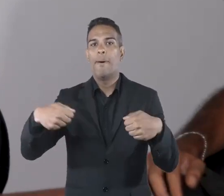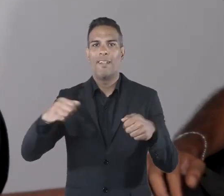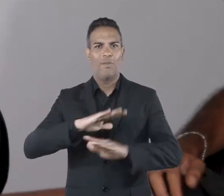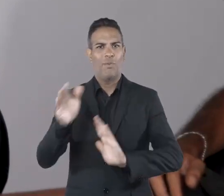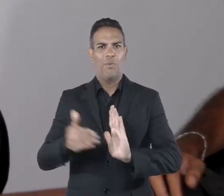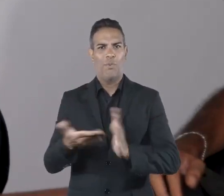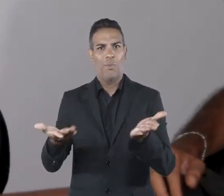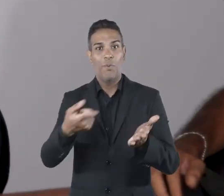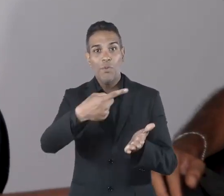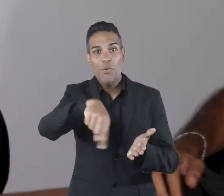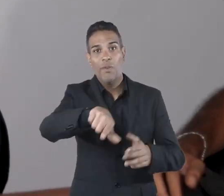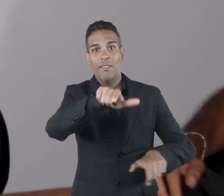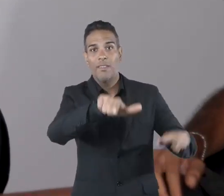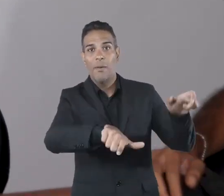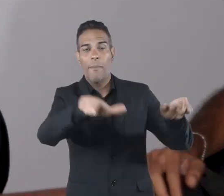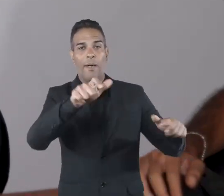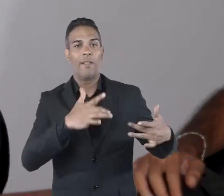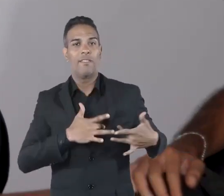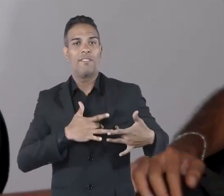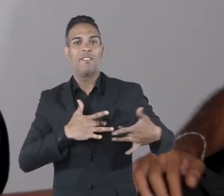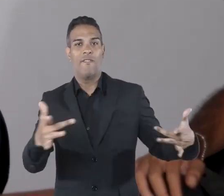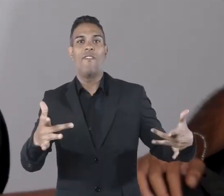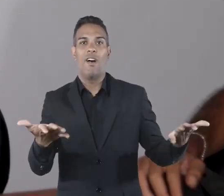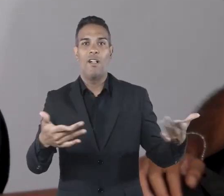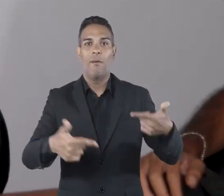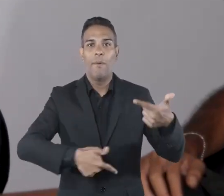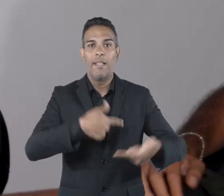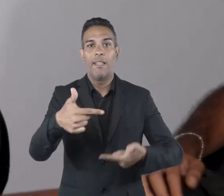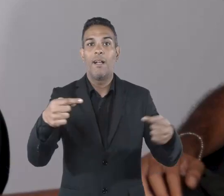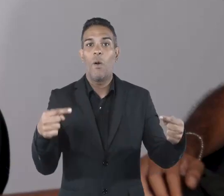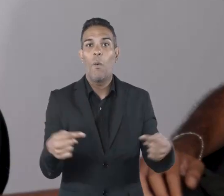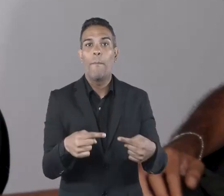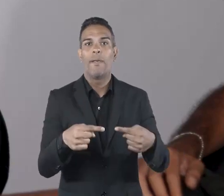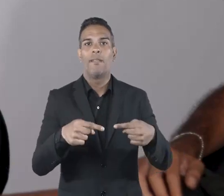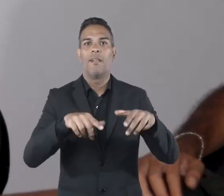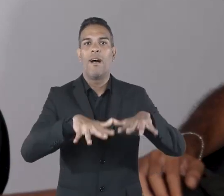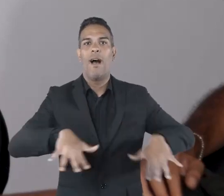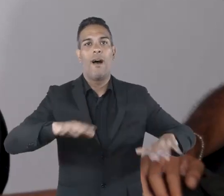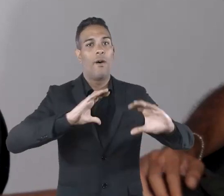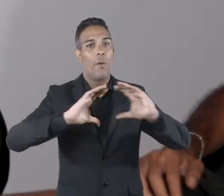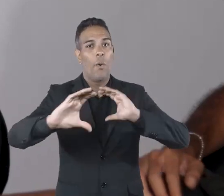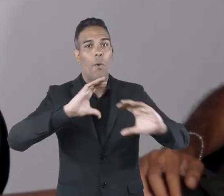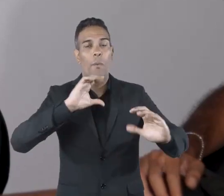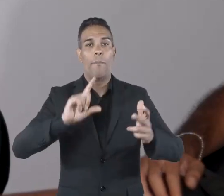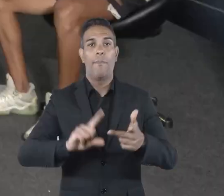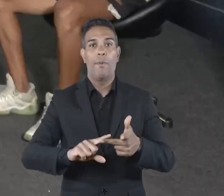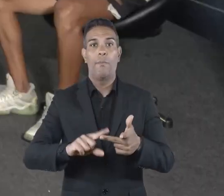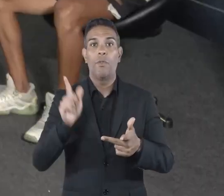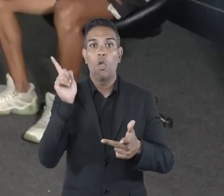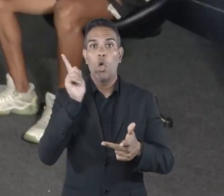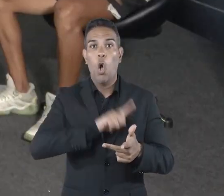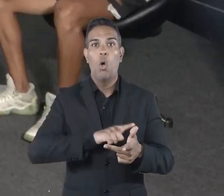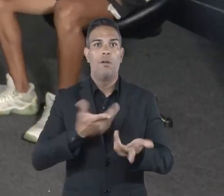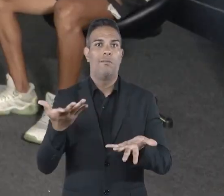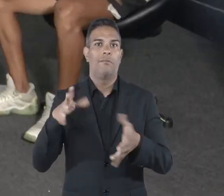pode entrar em contato com a gente por e-mail ou através das redes sociais, mas a gente tem um e-mail contato@rj aqui no Rio,